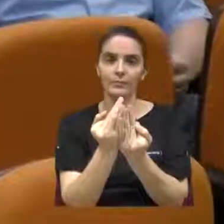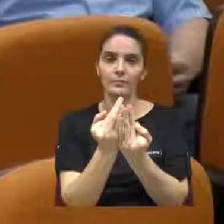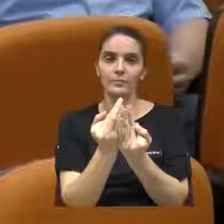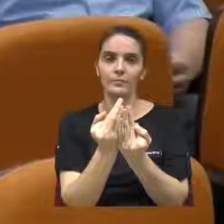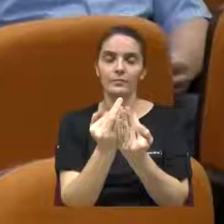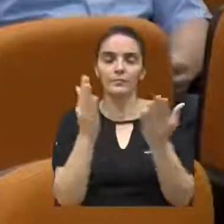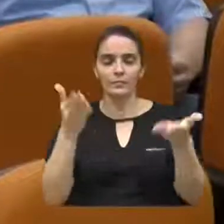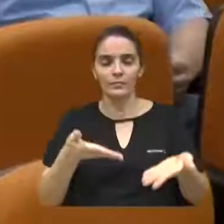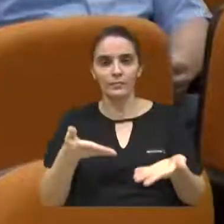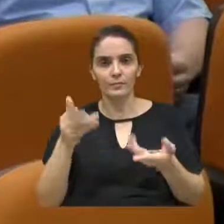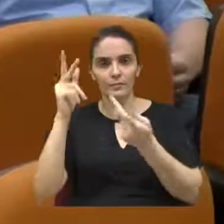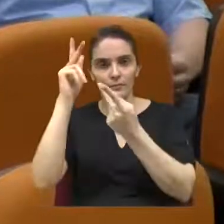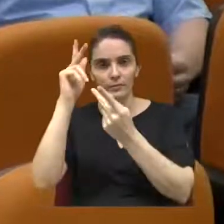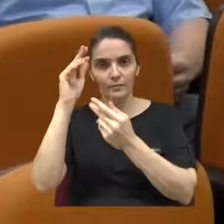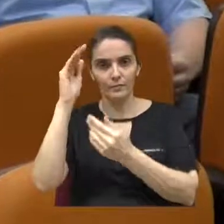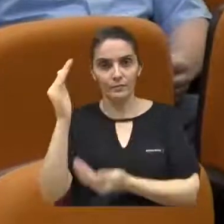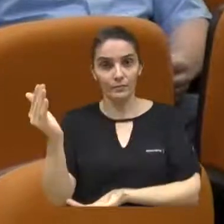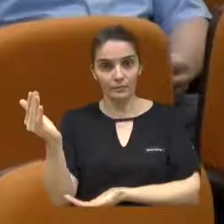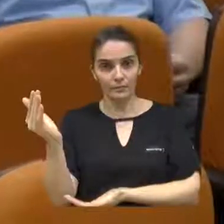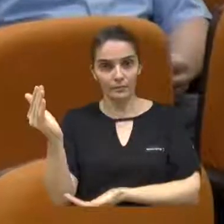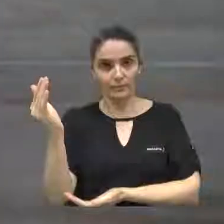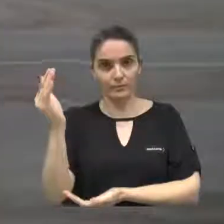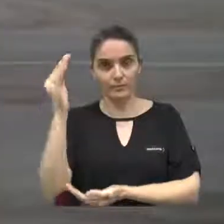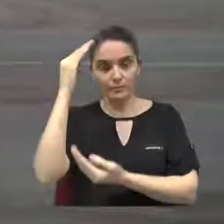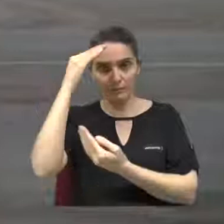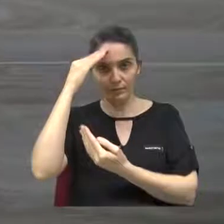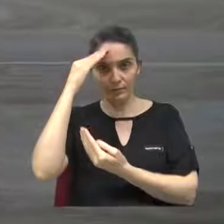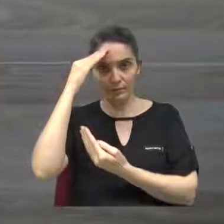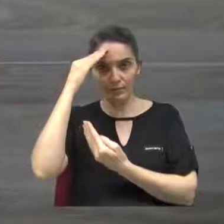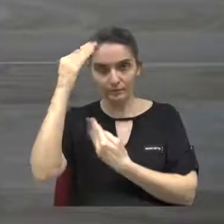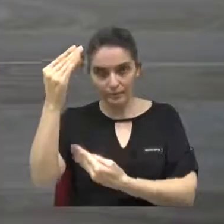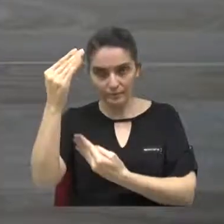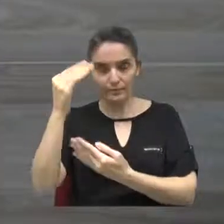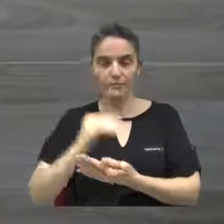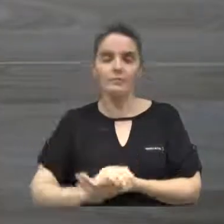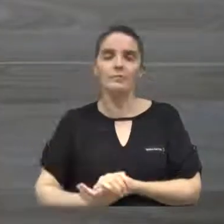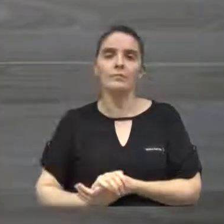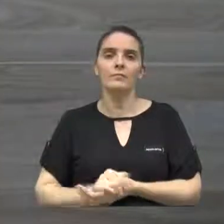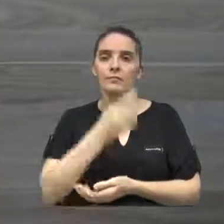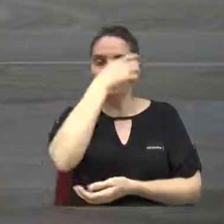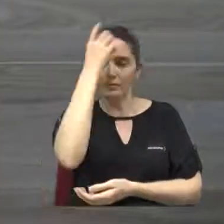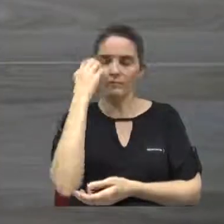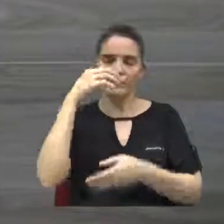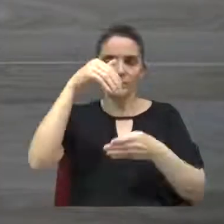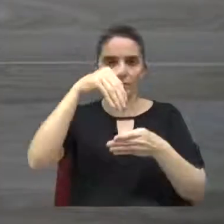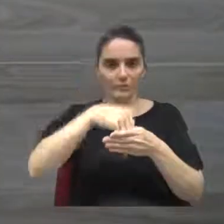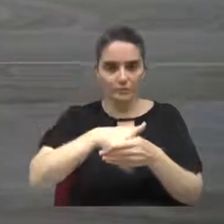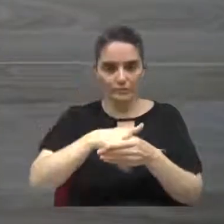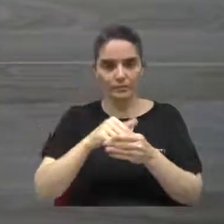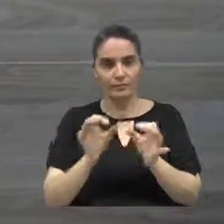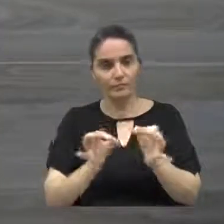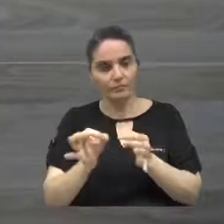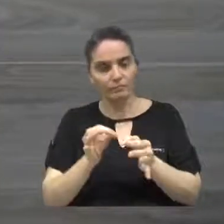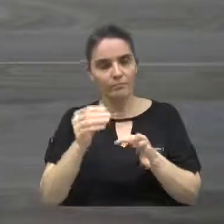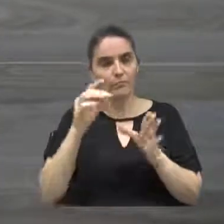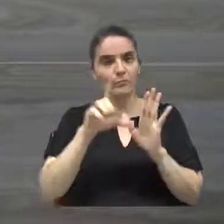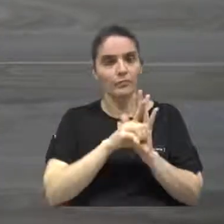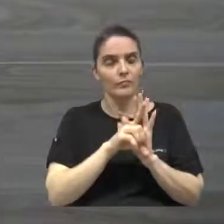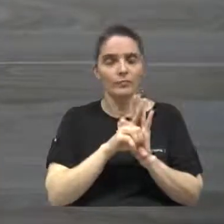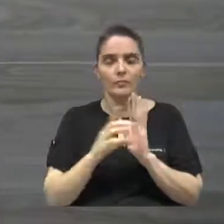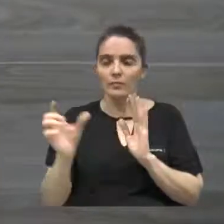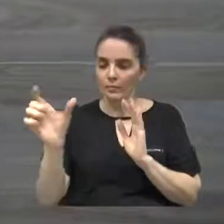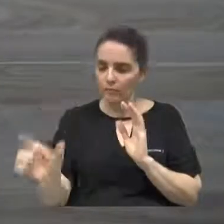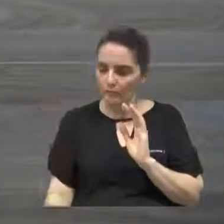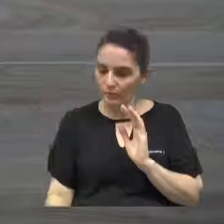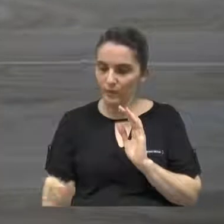honrou poder protocolar esse projeto de lei e fazer essa homenagem a essa grande senhora